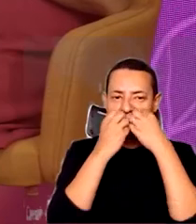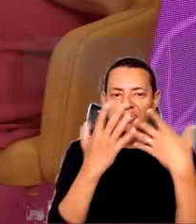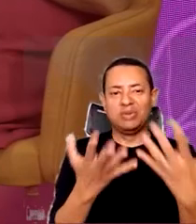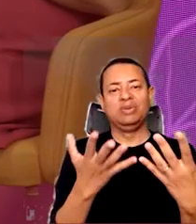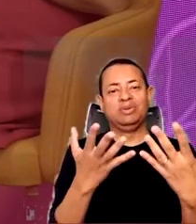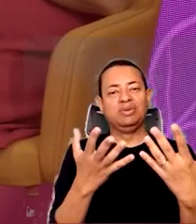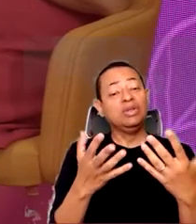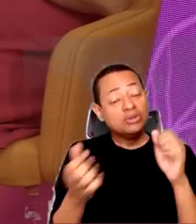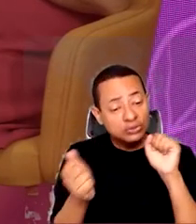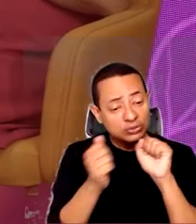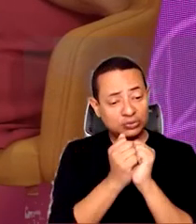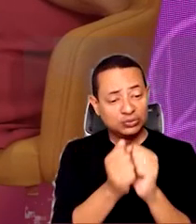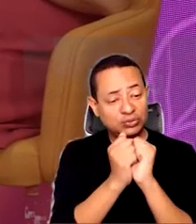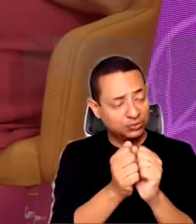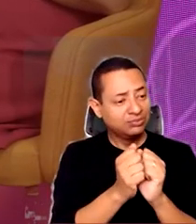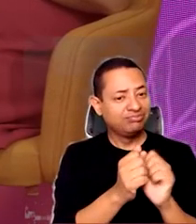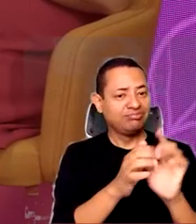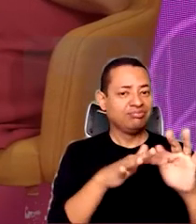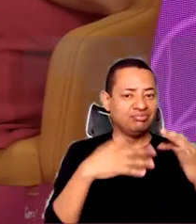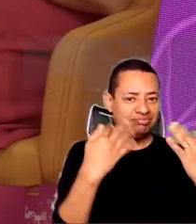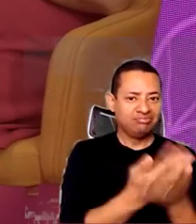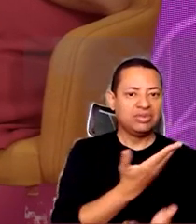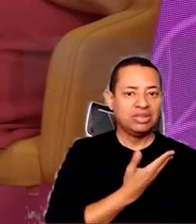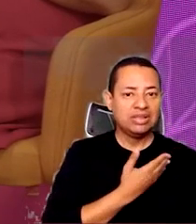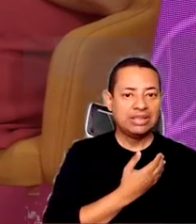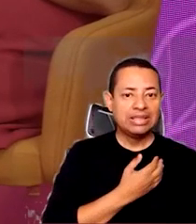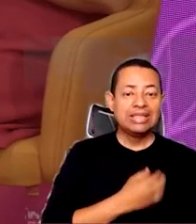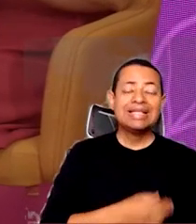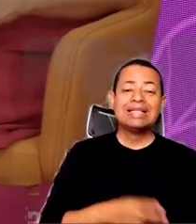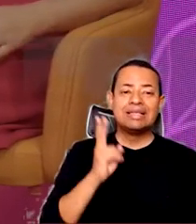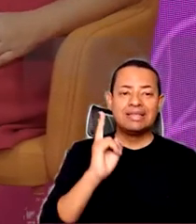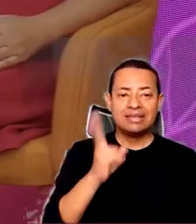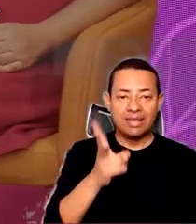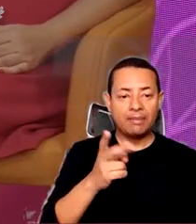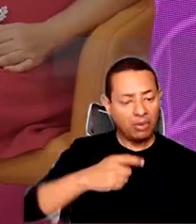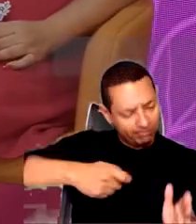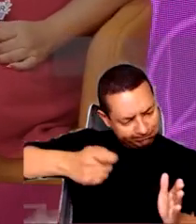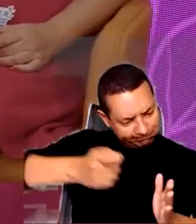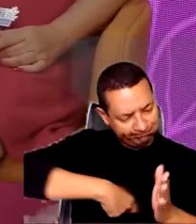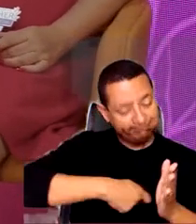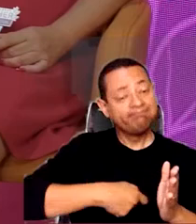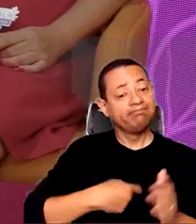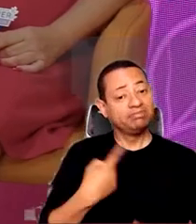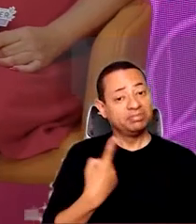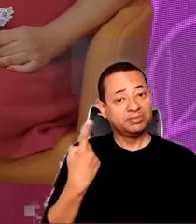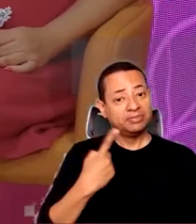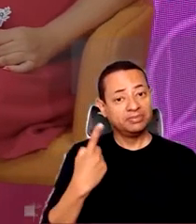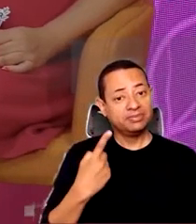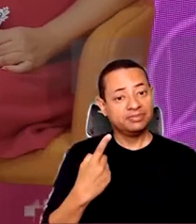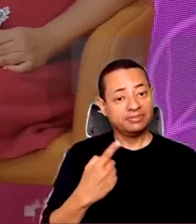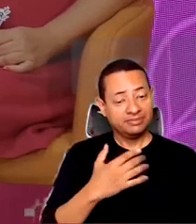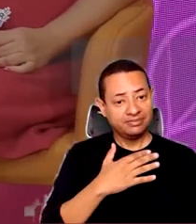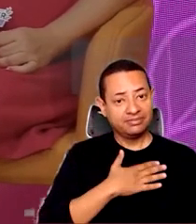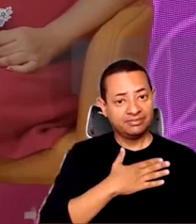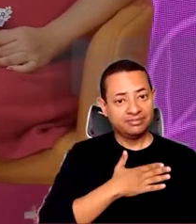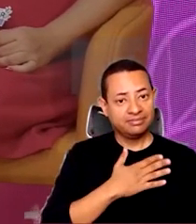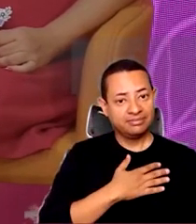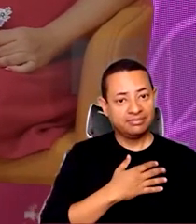né junto com os seus e eu assinava sempre desde a primeira e olha que ela sou eu